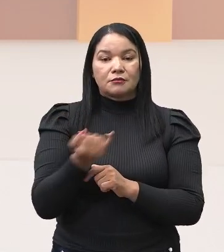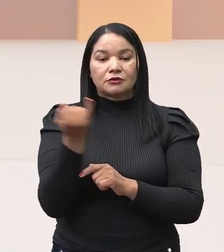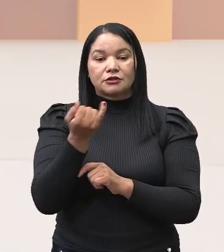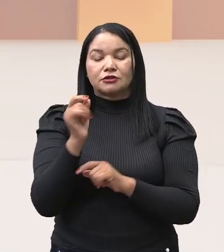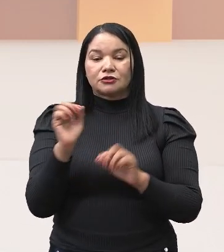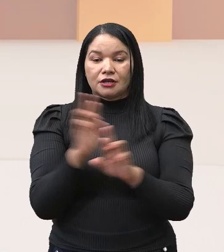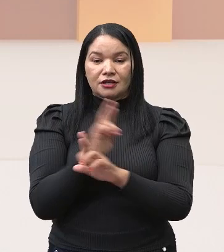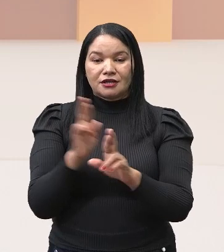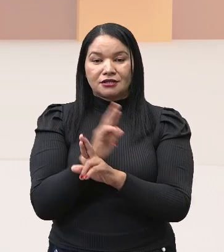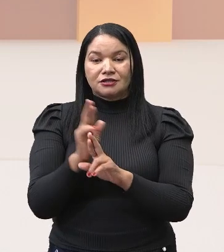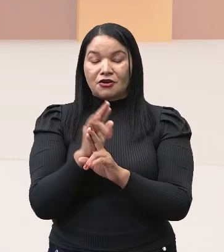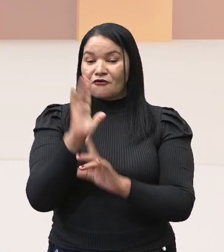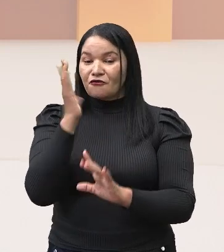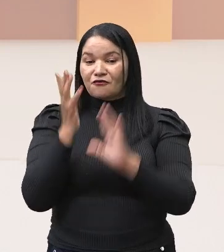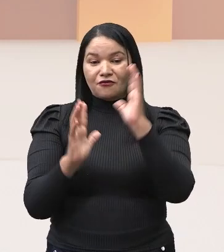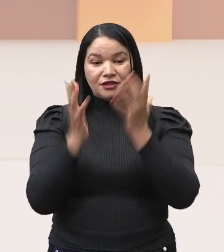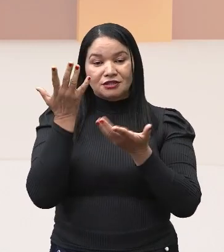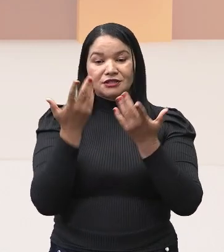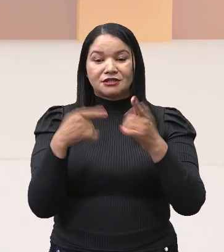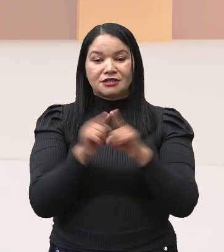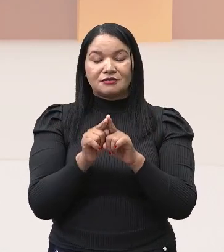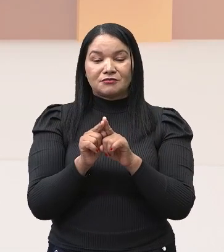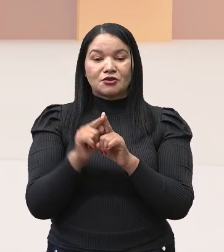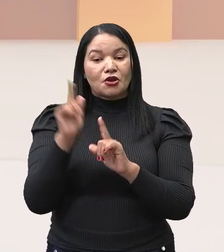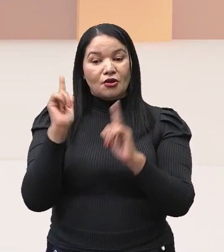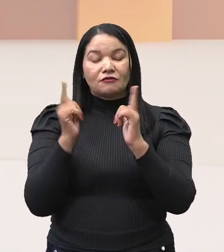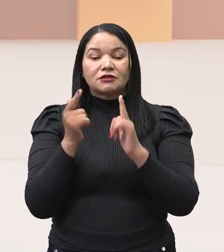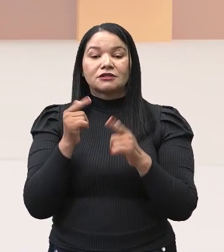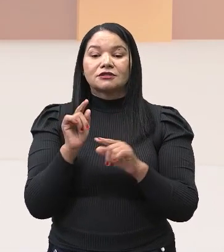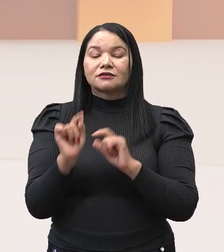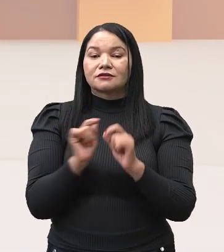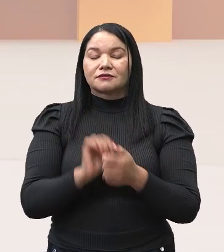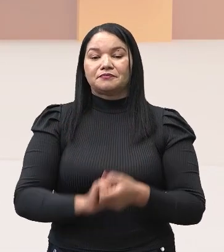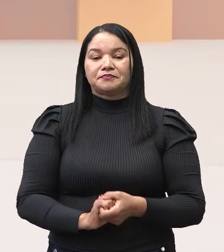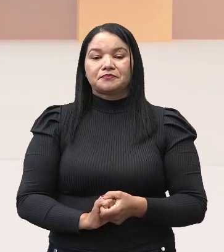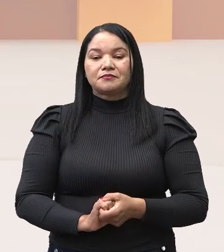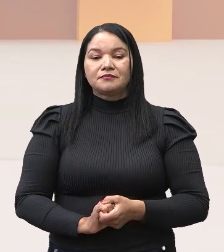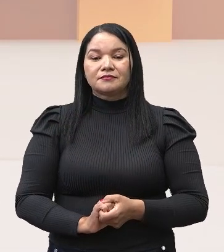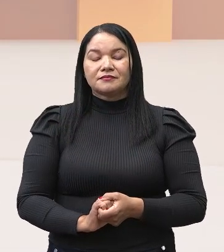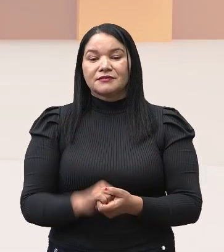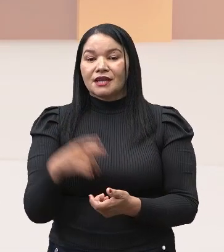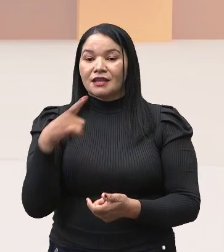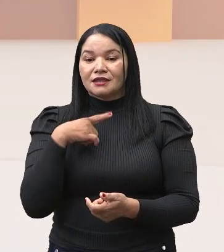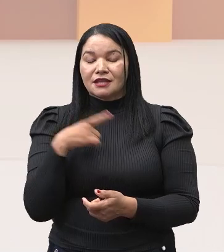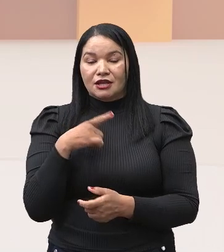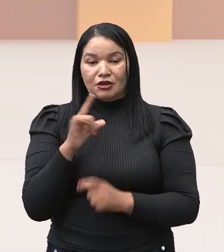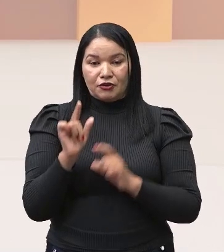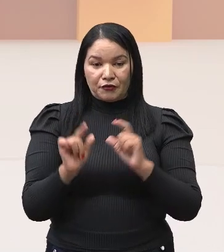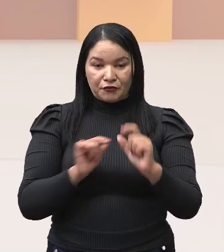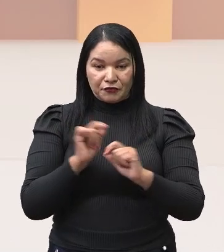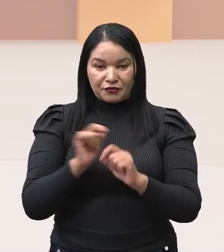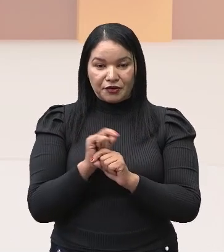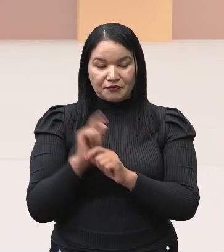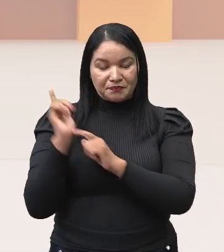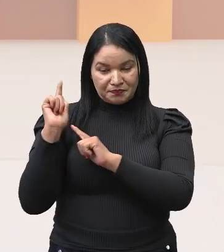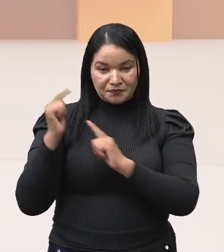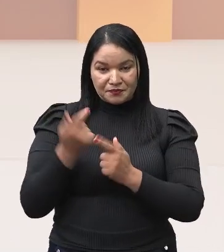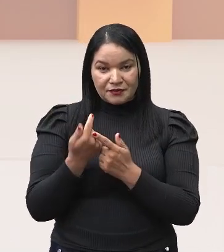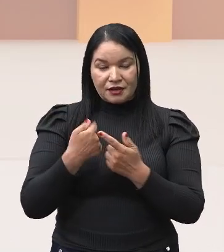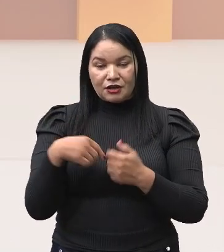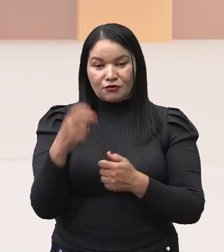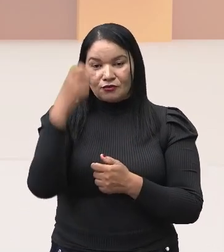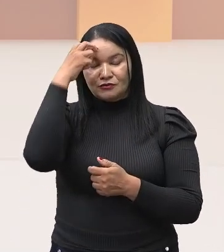às festividades e celebrações. Então, nós temos como herança da